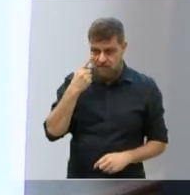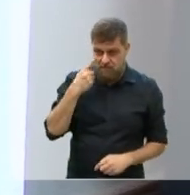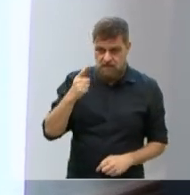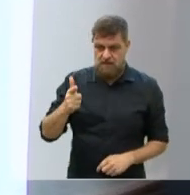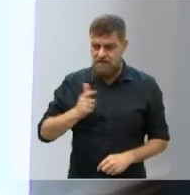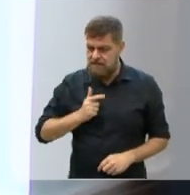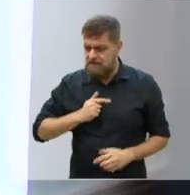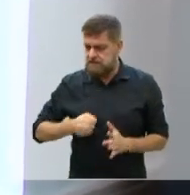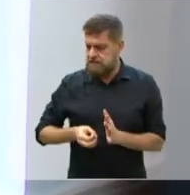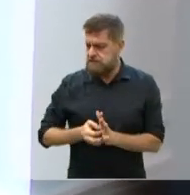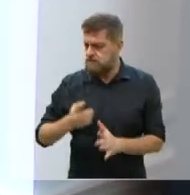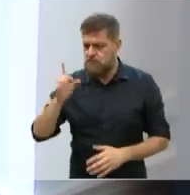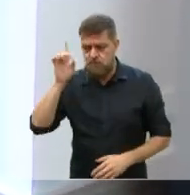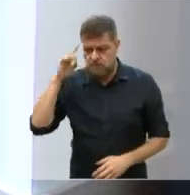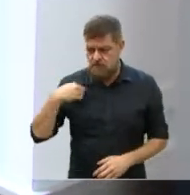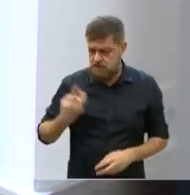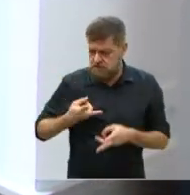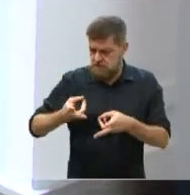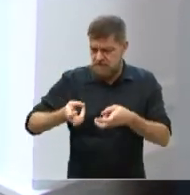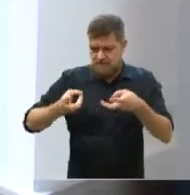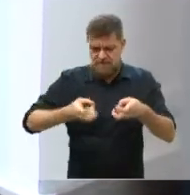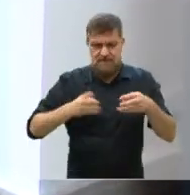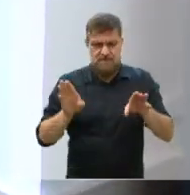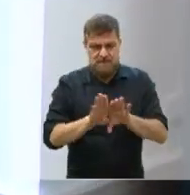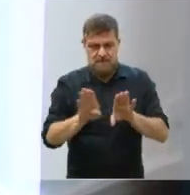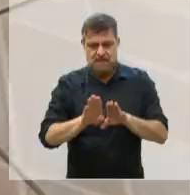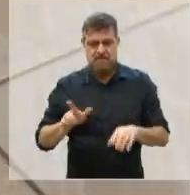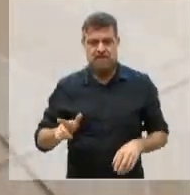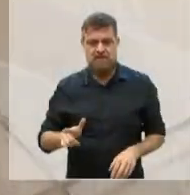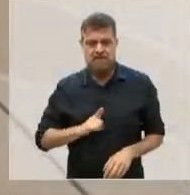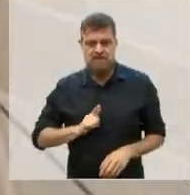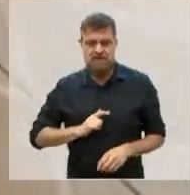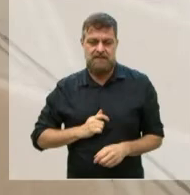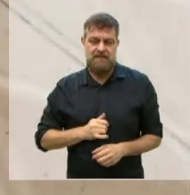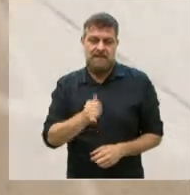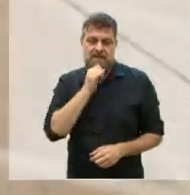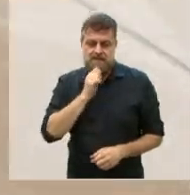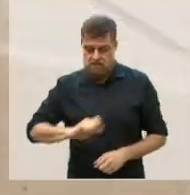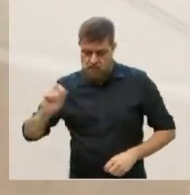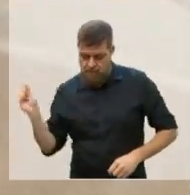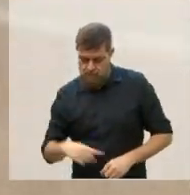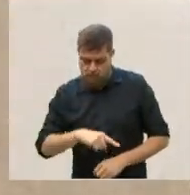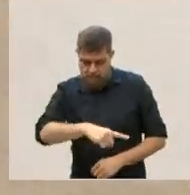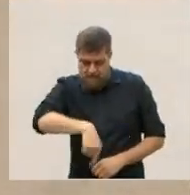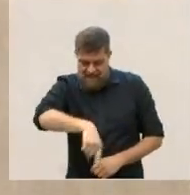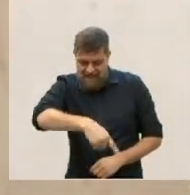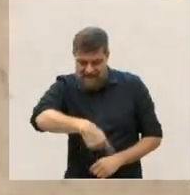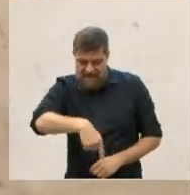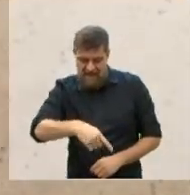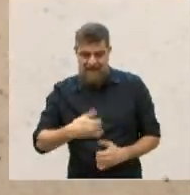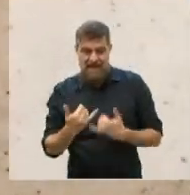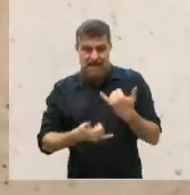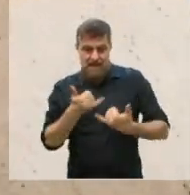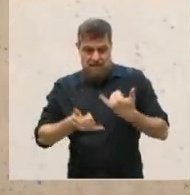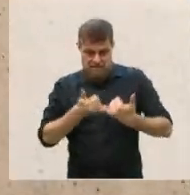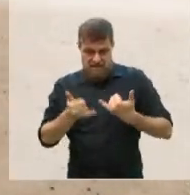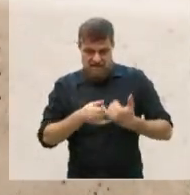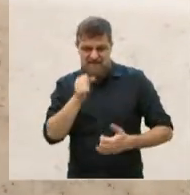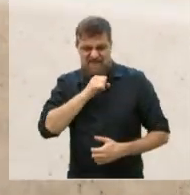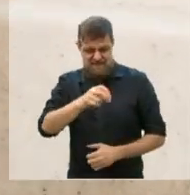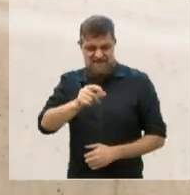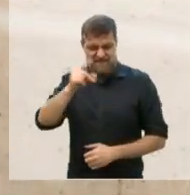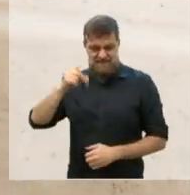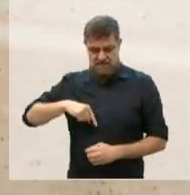outras ocasiões no nosso dia a dia, a gente consegue observar isso também, além da bailarina? Por exemplo, um peão girando, né? Brincadeira de criança antigamente,